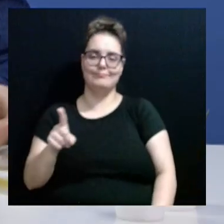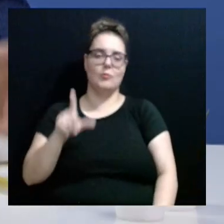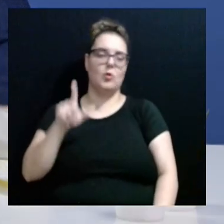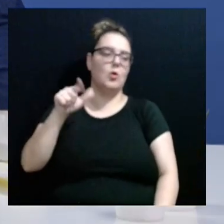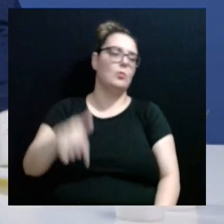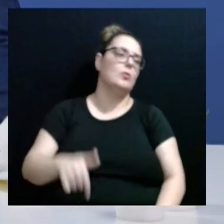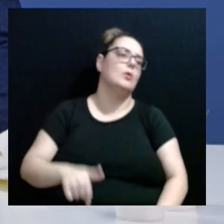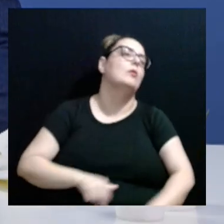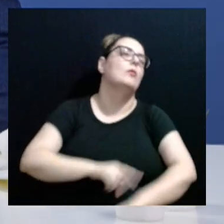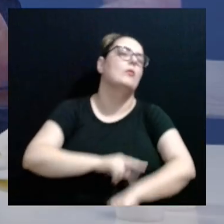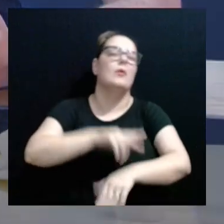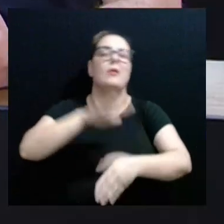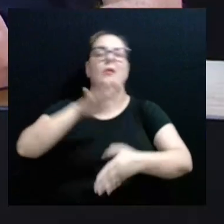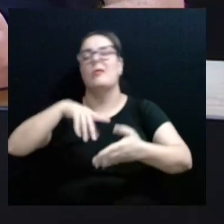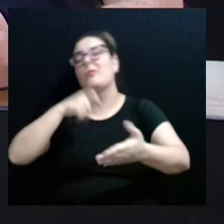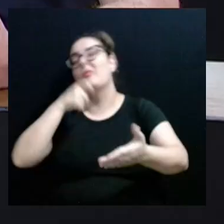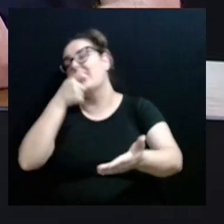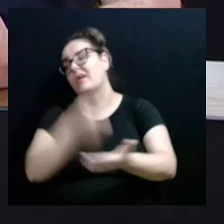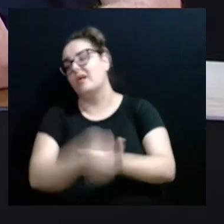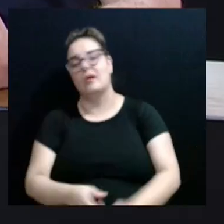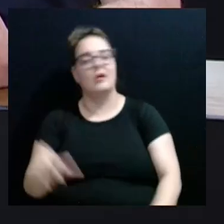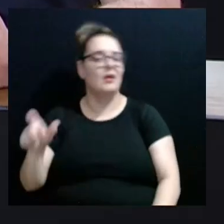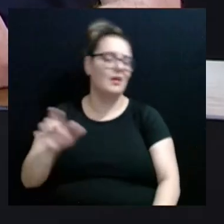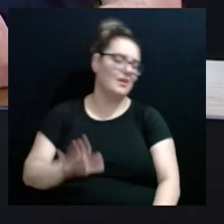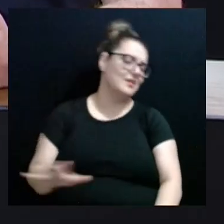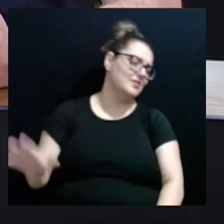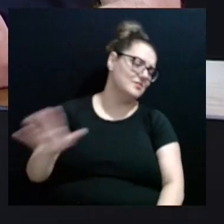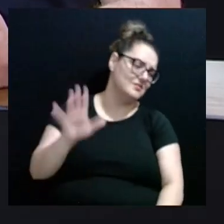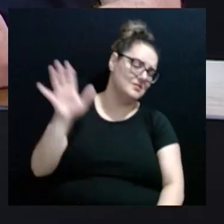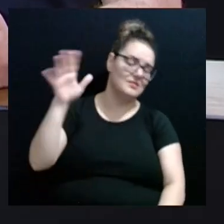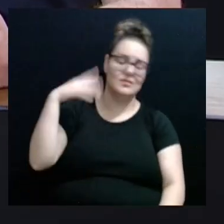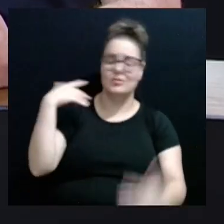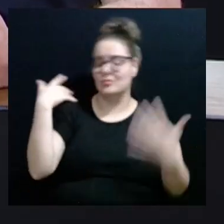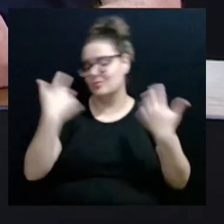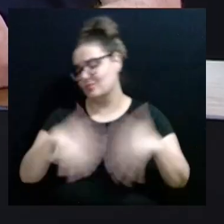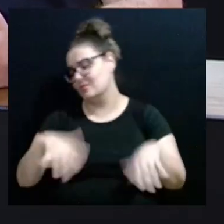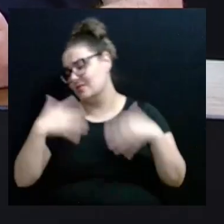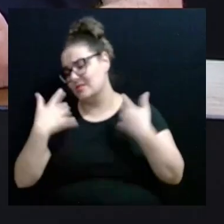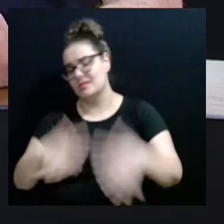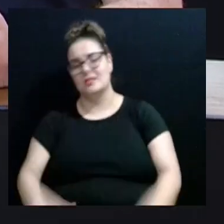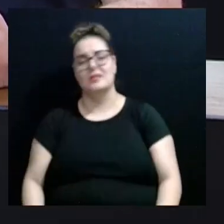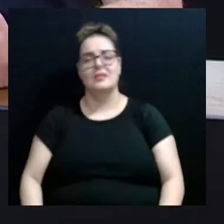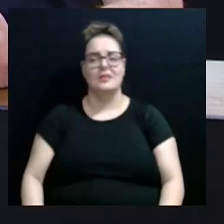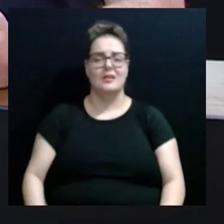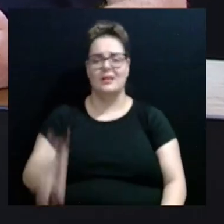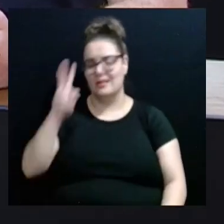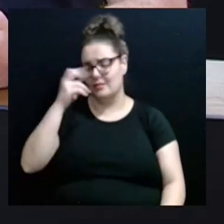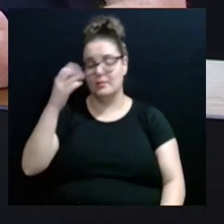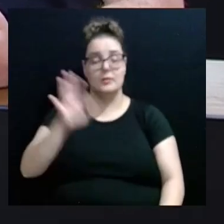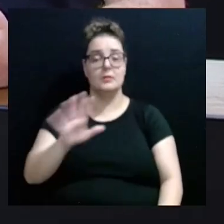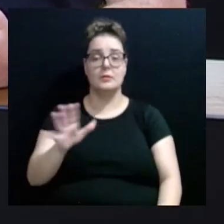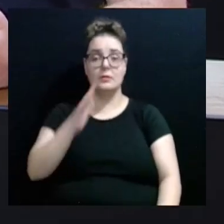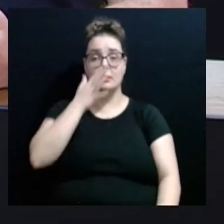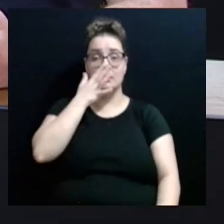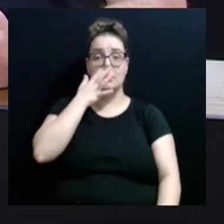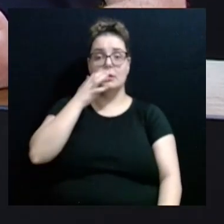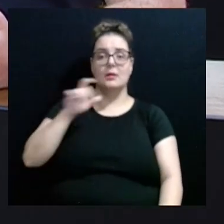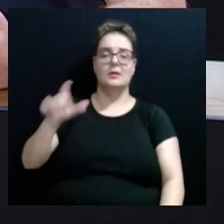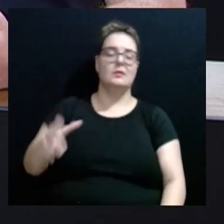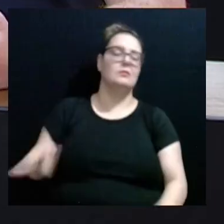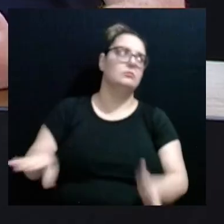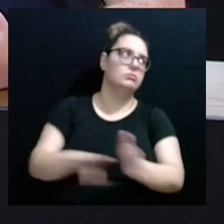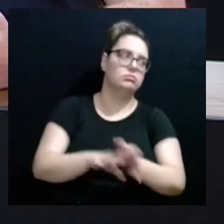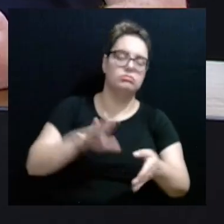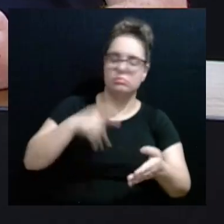conta, usou o cartão de crédito, aí você já tá ali, quer lembrar a viagem, aquele momento, não, mas tem a fatura do cartão chegando. Então,